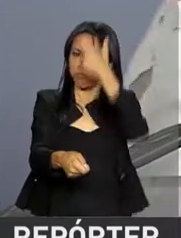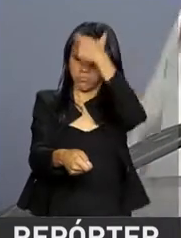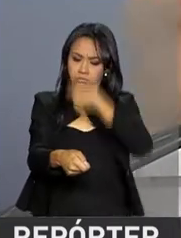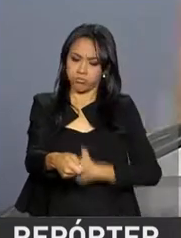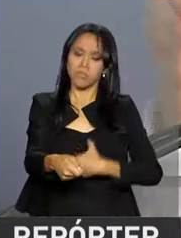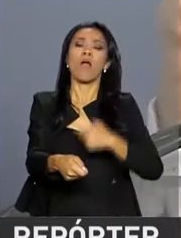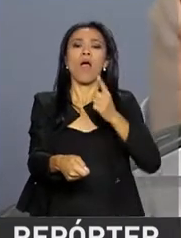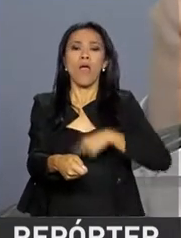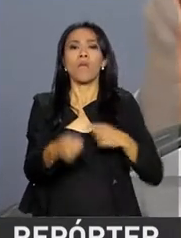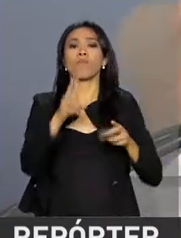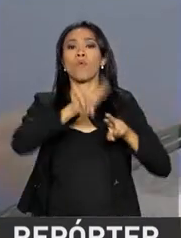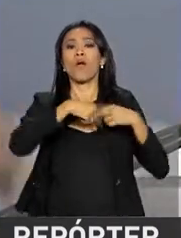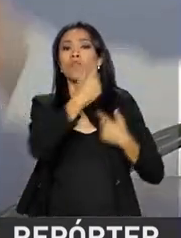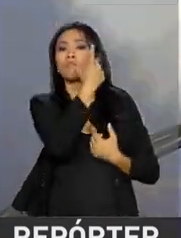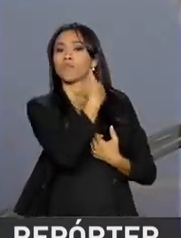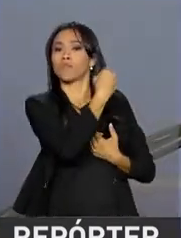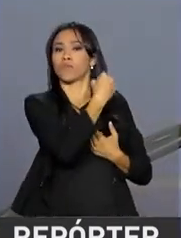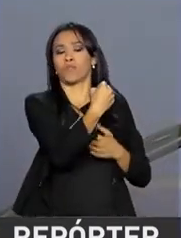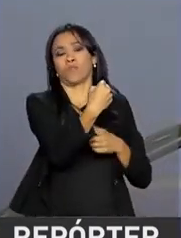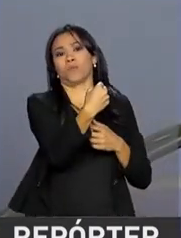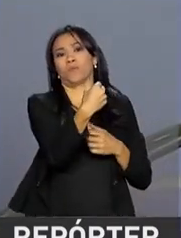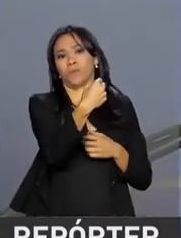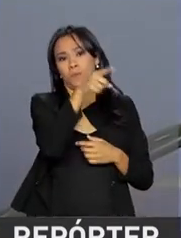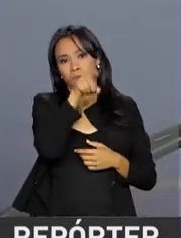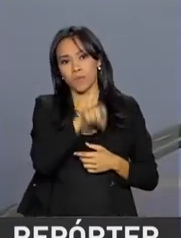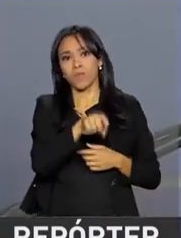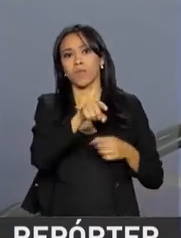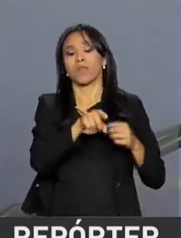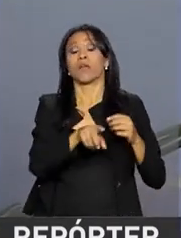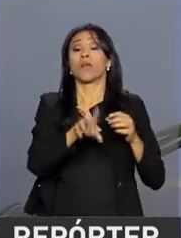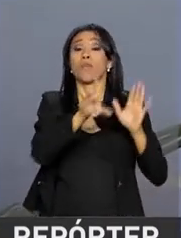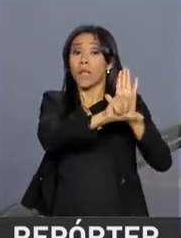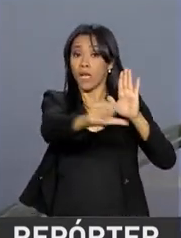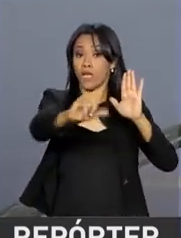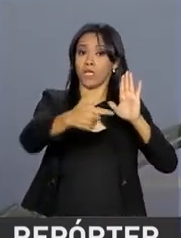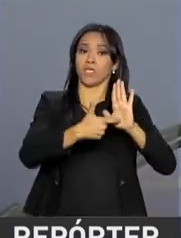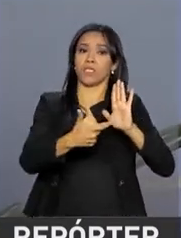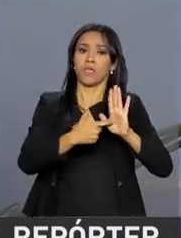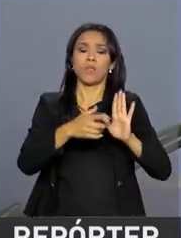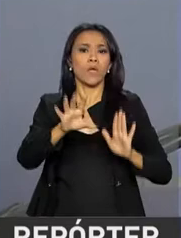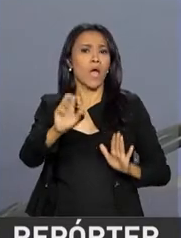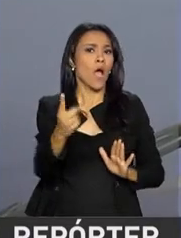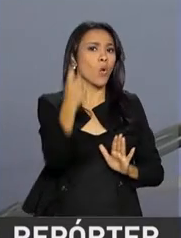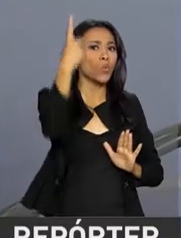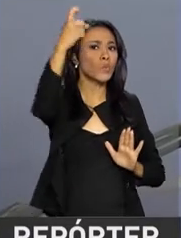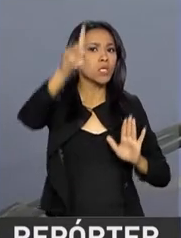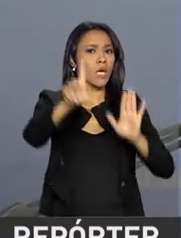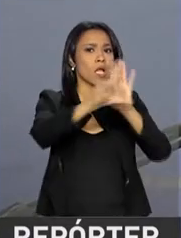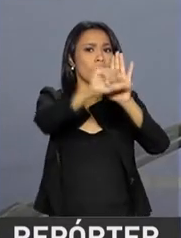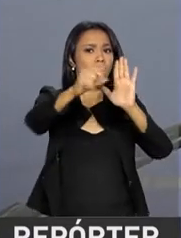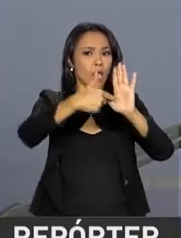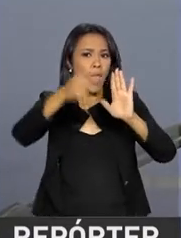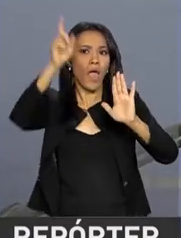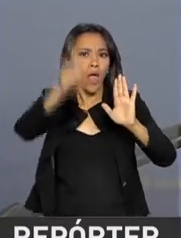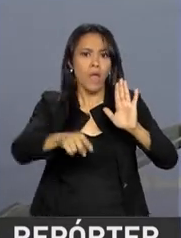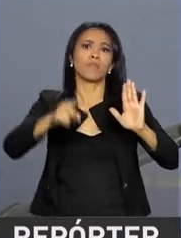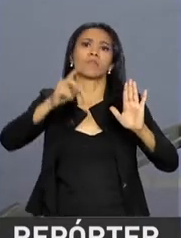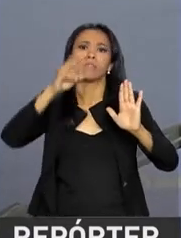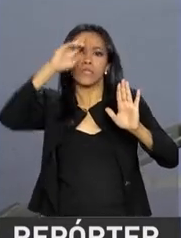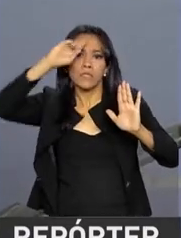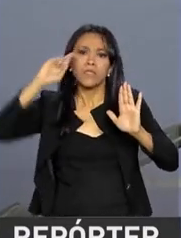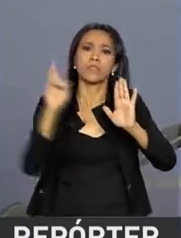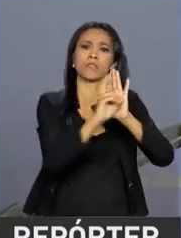constituídas por que a única autoridade existentes no sistema é a lei é a